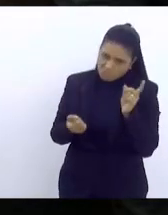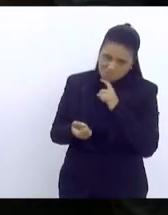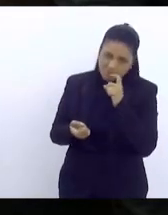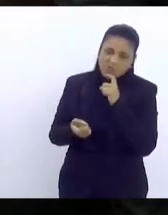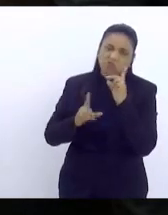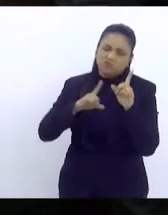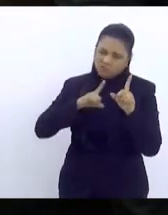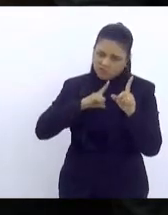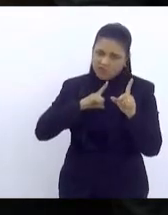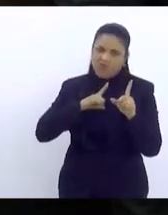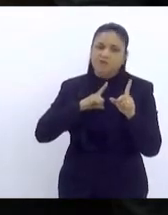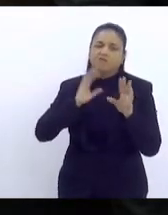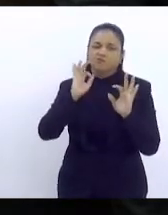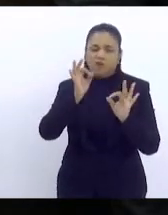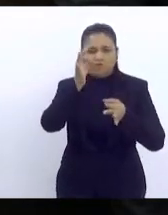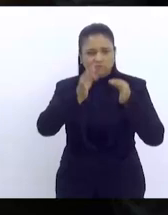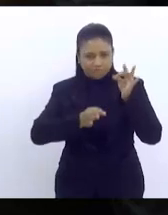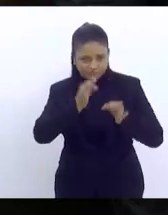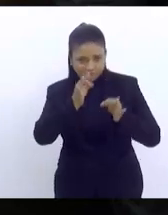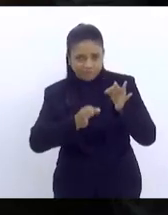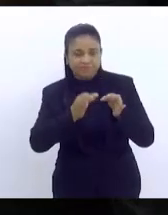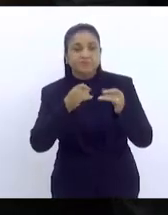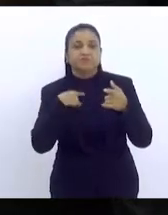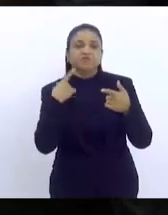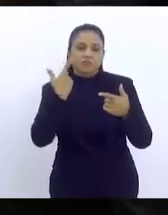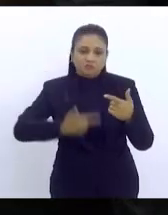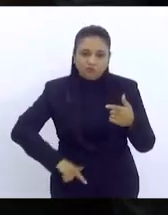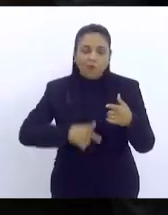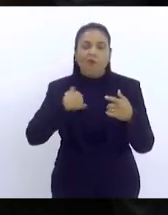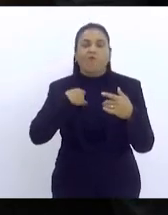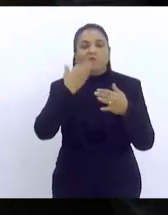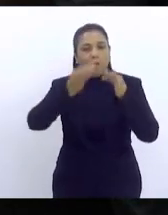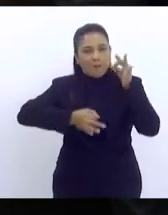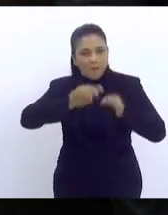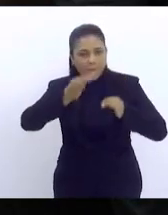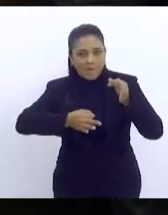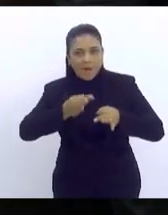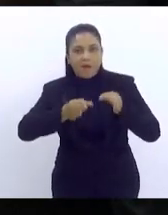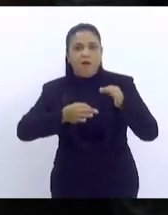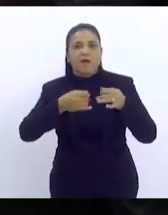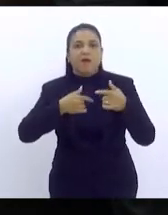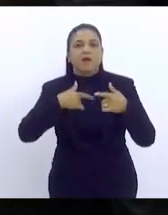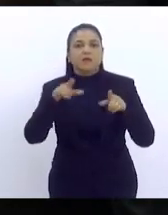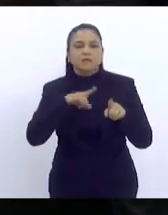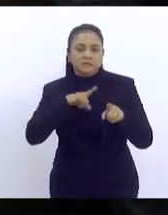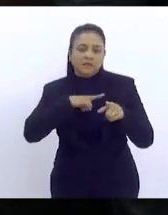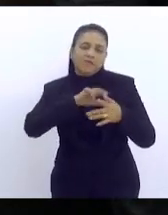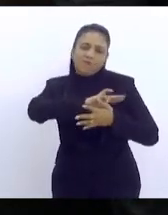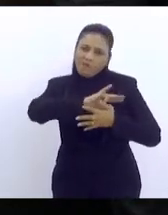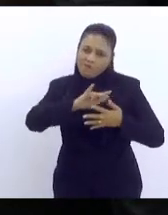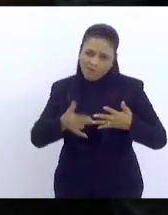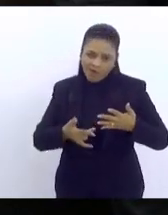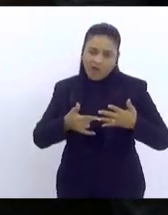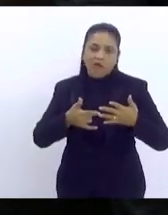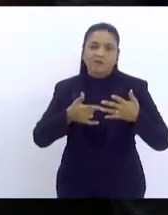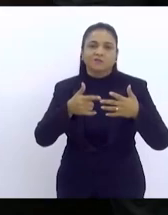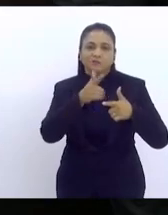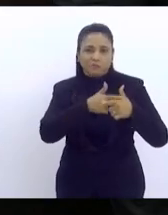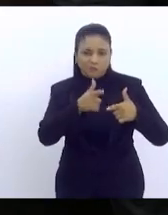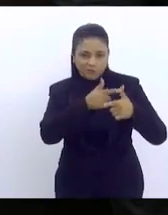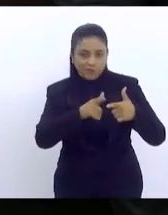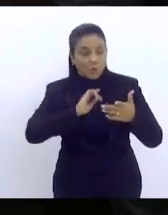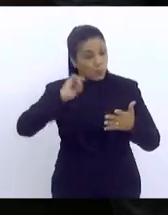sentença já foi recorrido e já outra sentença e hoje tem embargos meramente protelatórios inclusive com